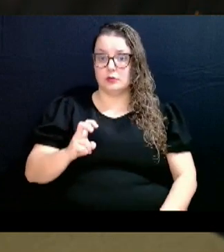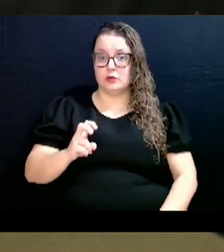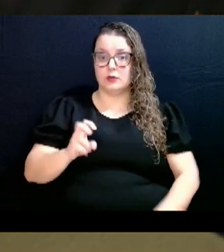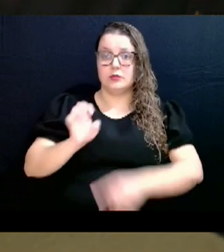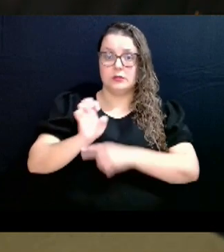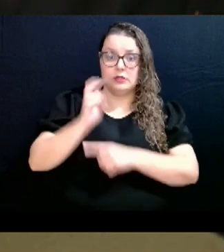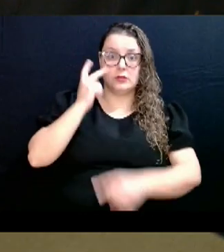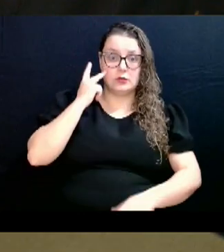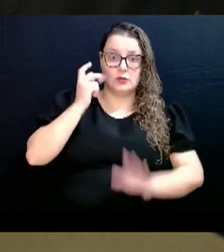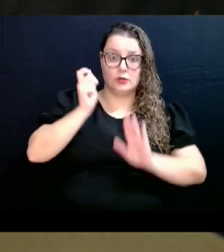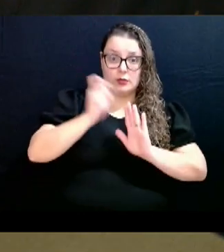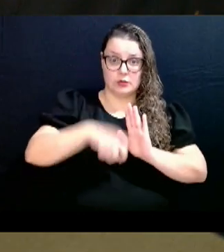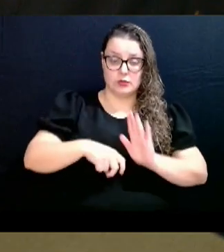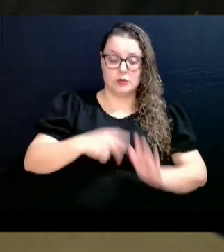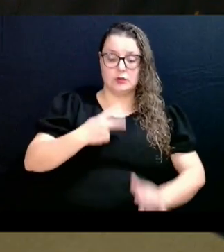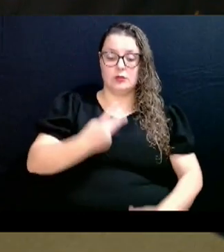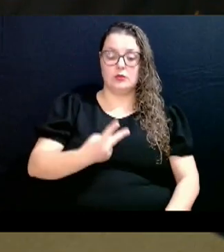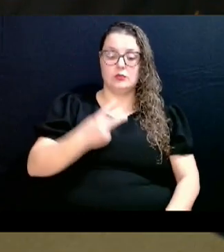registrou